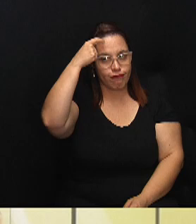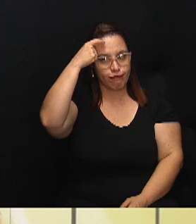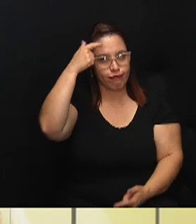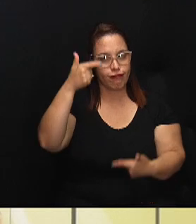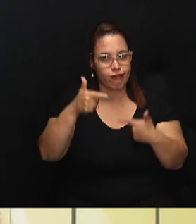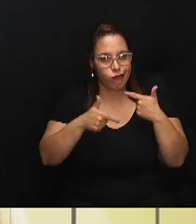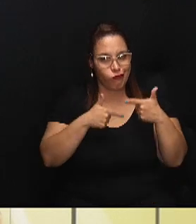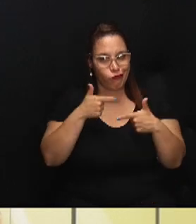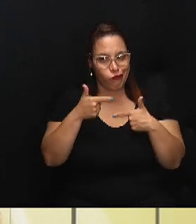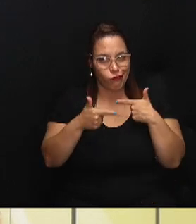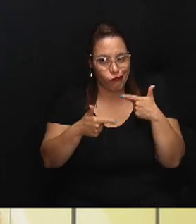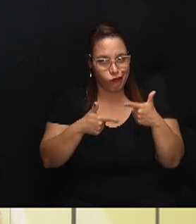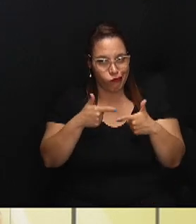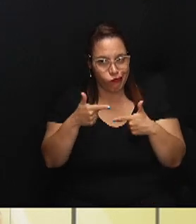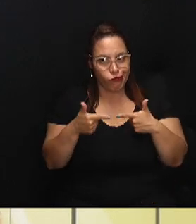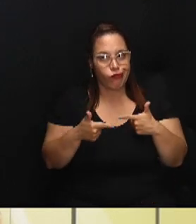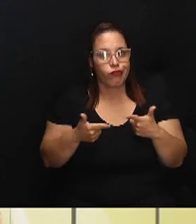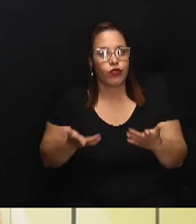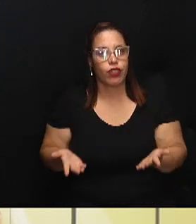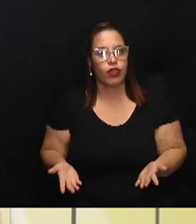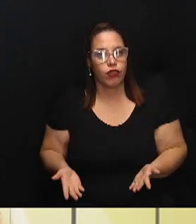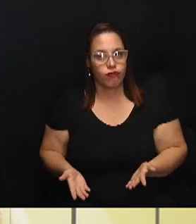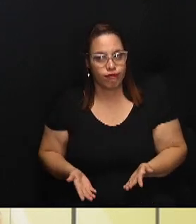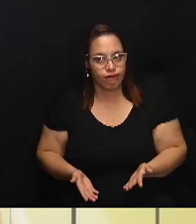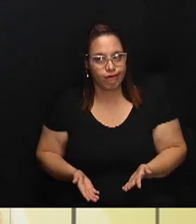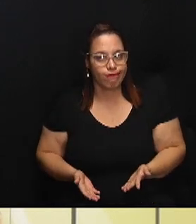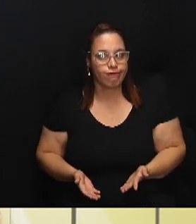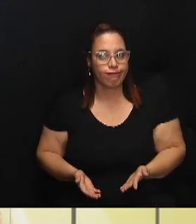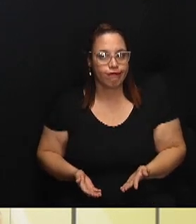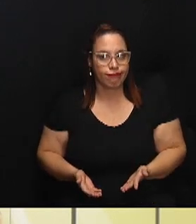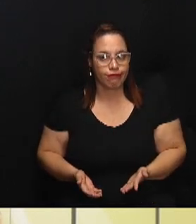desse olhar dos profissionais,